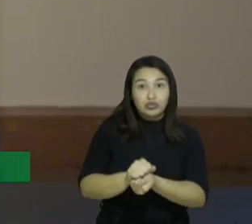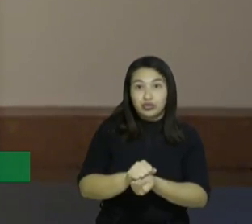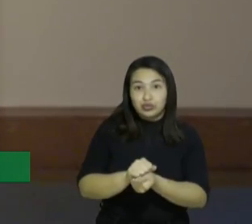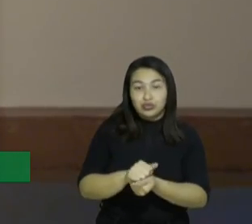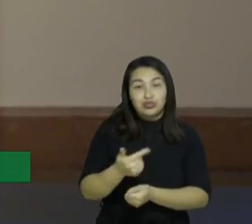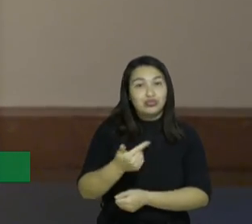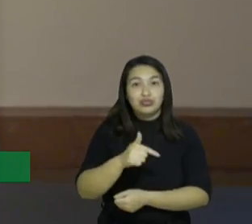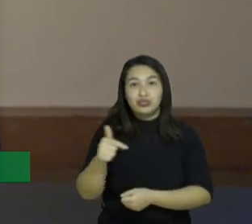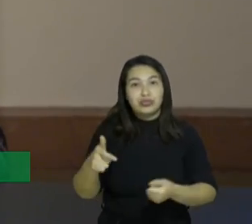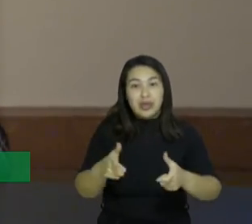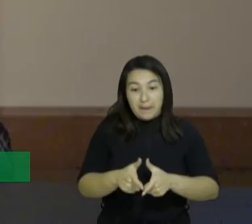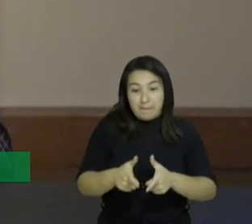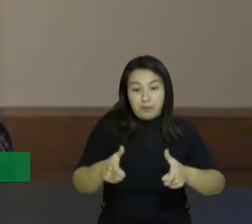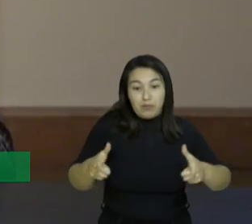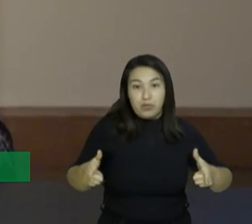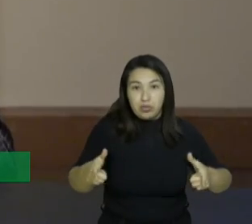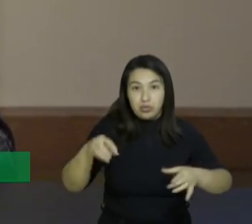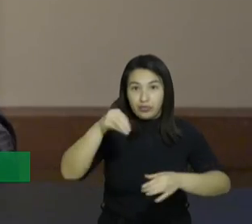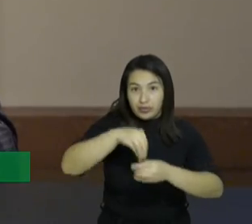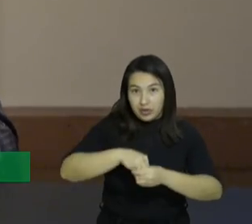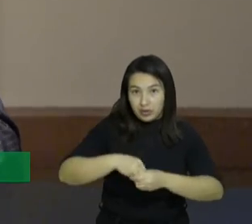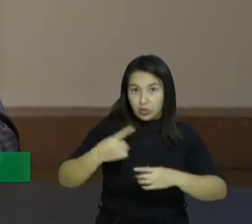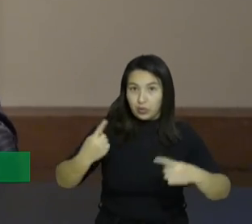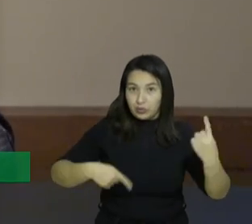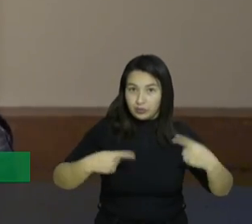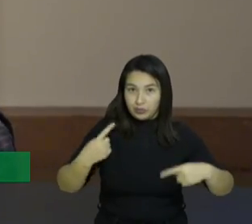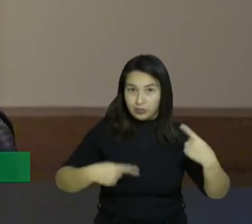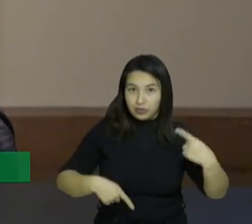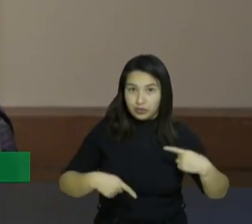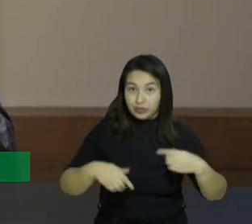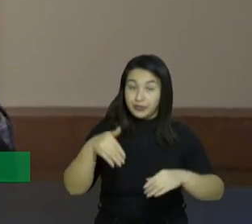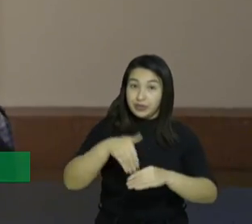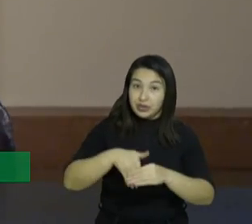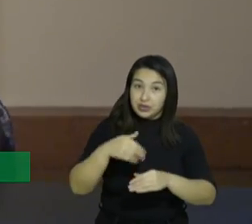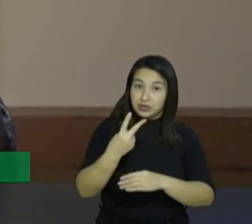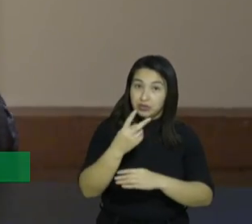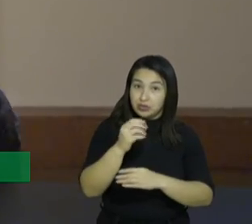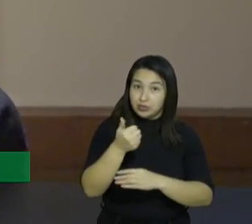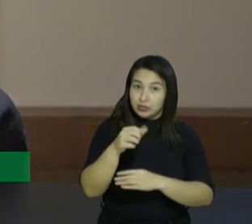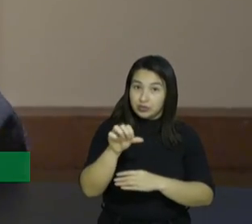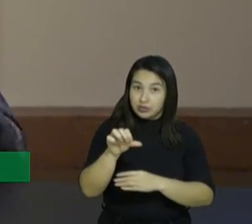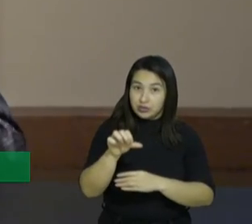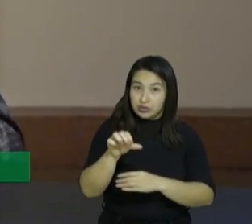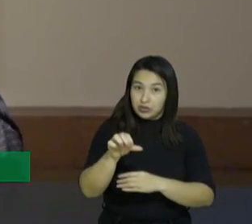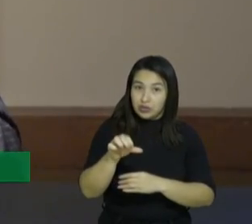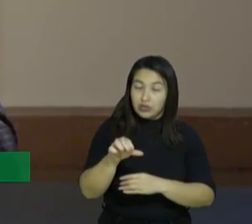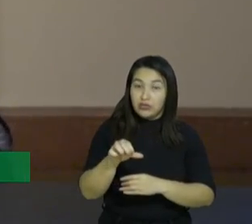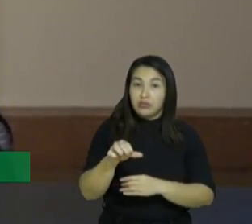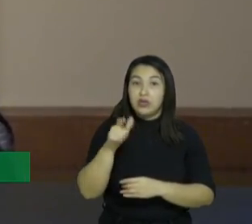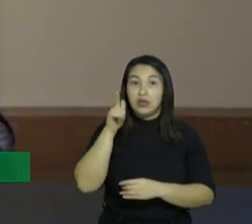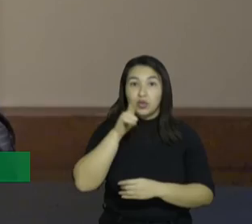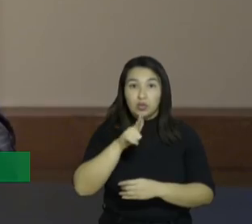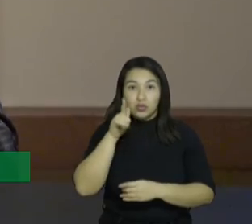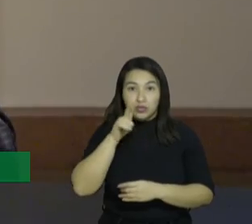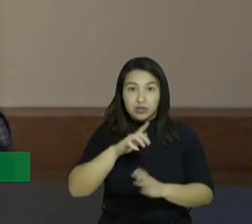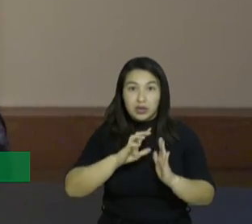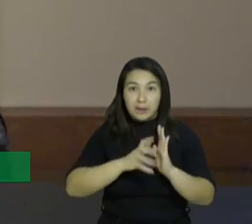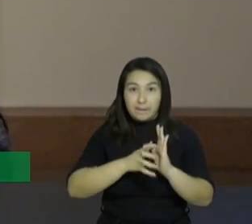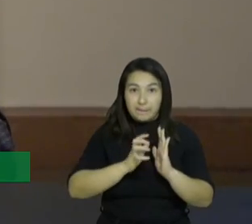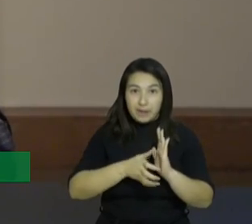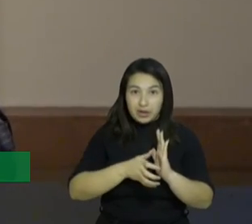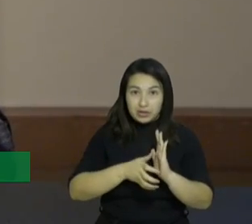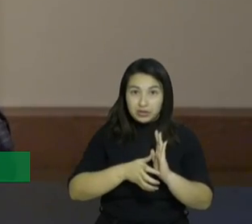maioria absoluta no Parlamento europeu né Então as eleições de 2019 elas viram um um um ganho expressivo para partidos